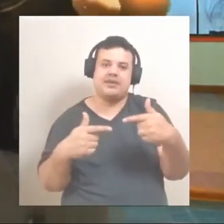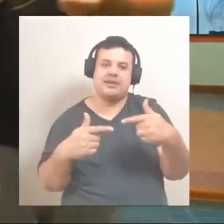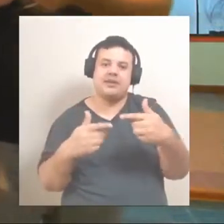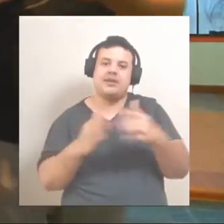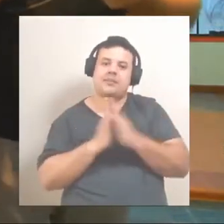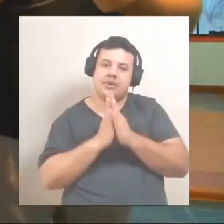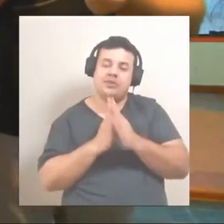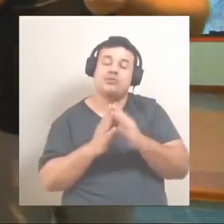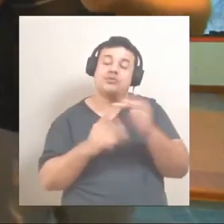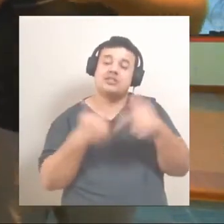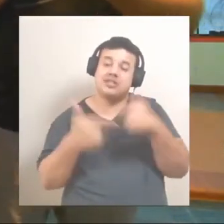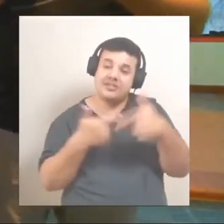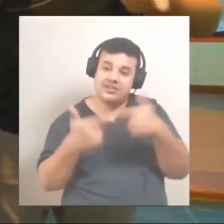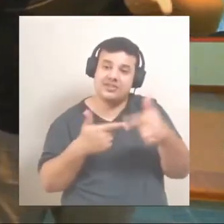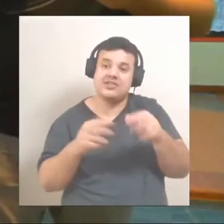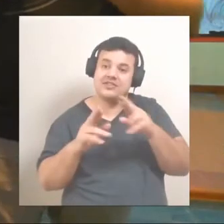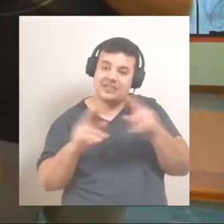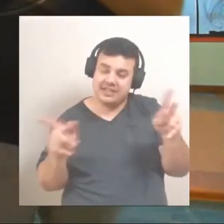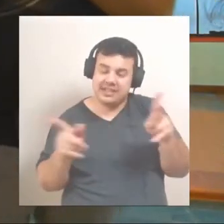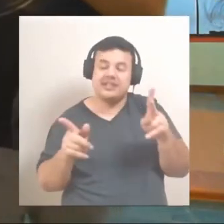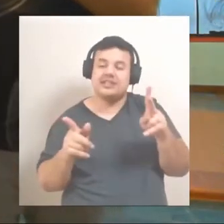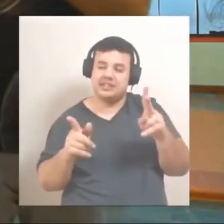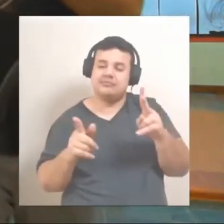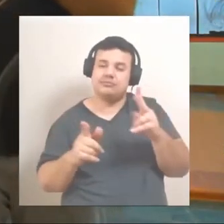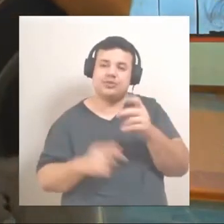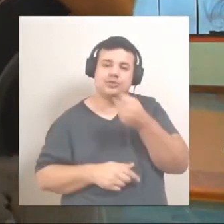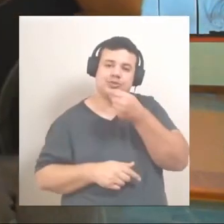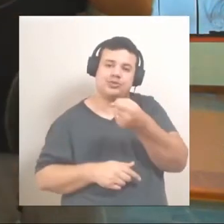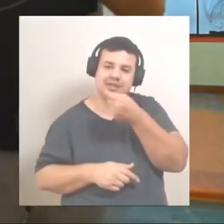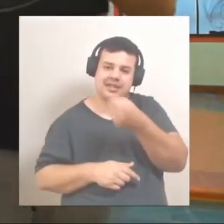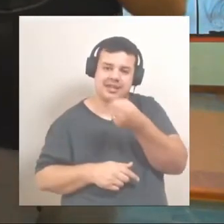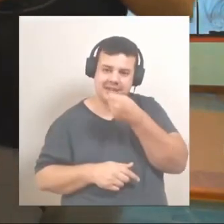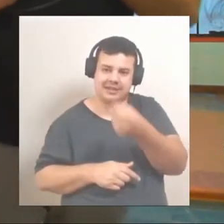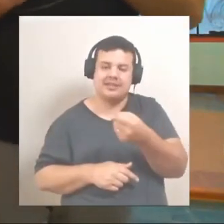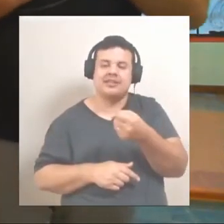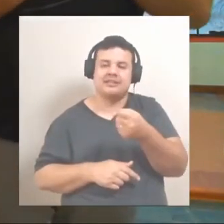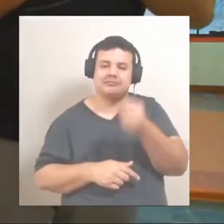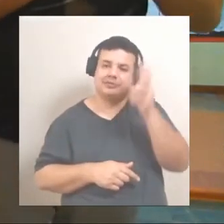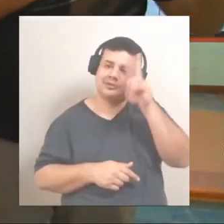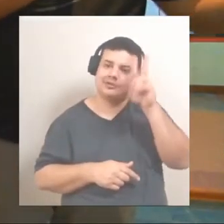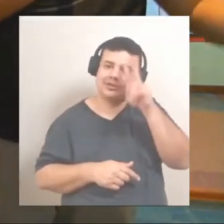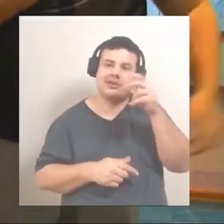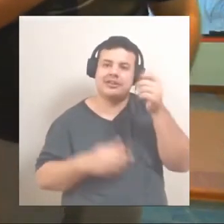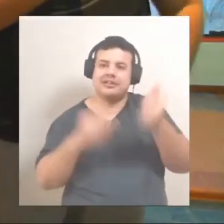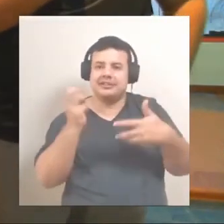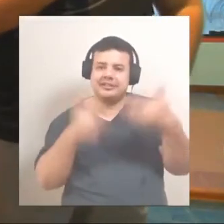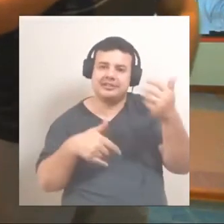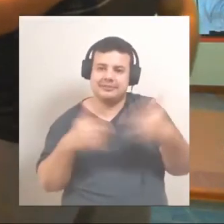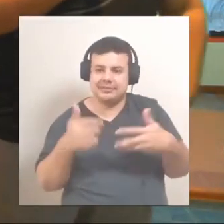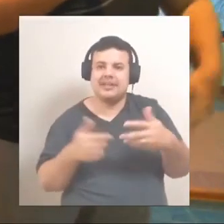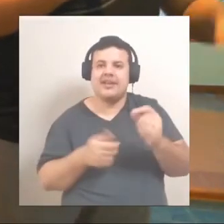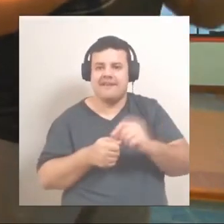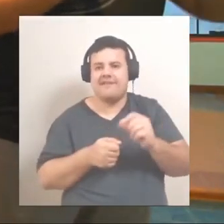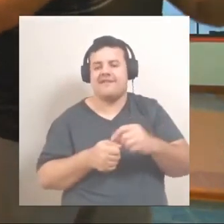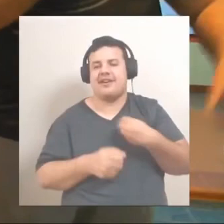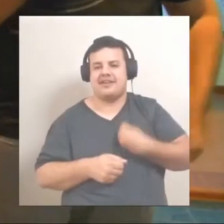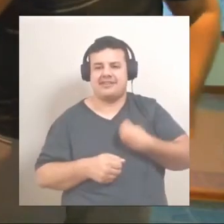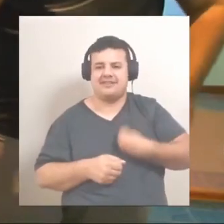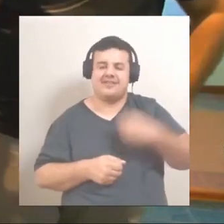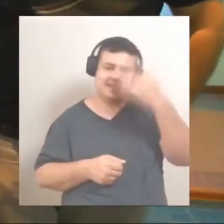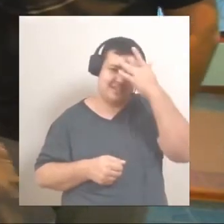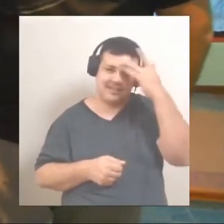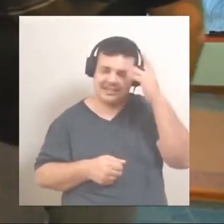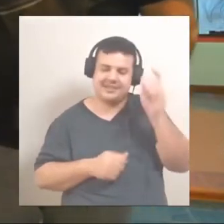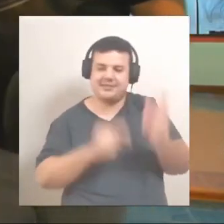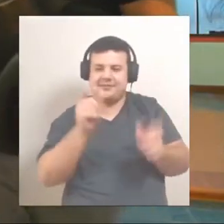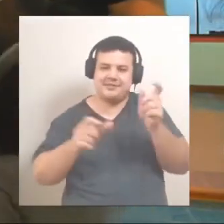um canal de jornalismo e principalmente de contação de história vai fazer na vida das pessoas. Nós não vamos